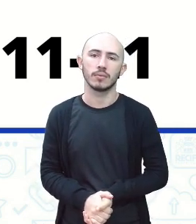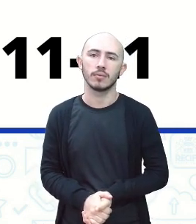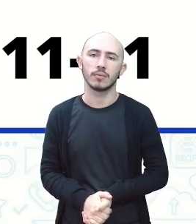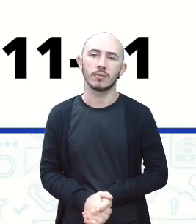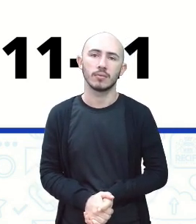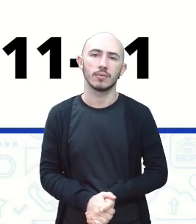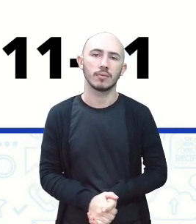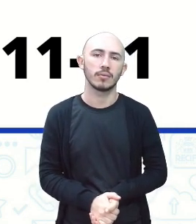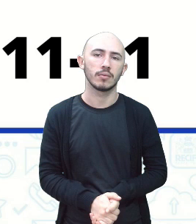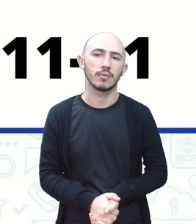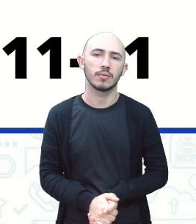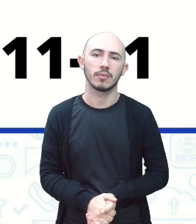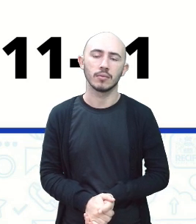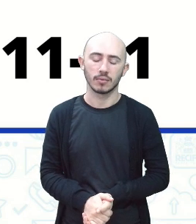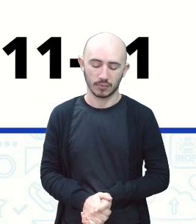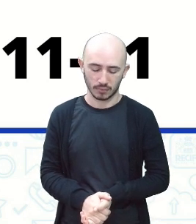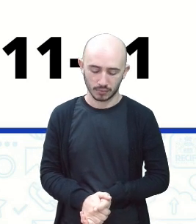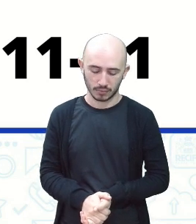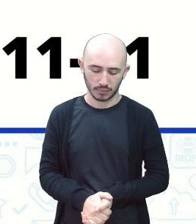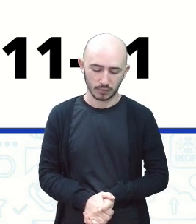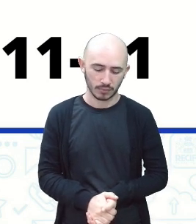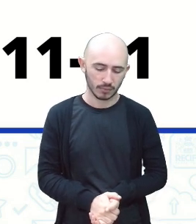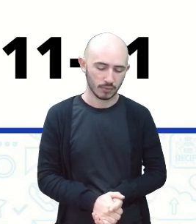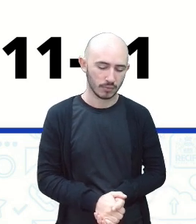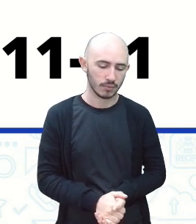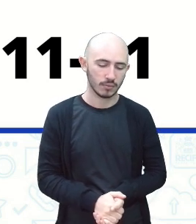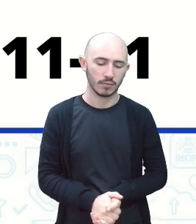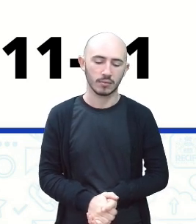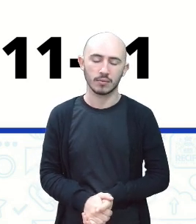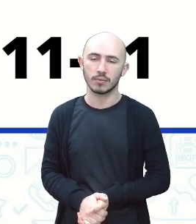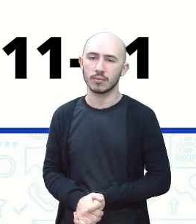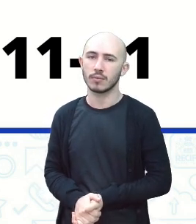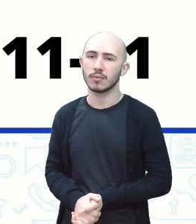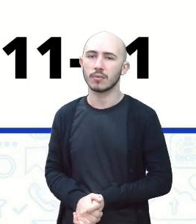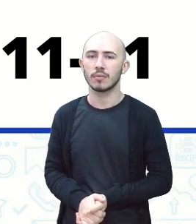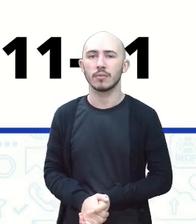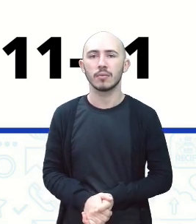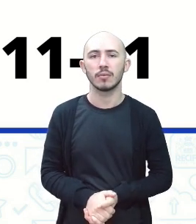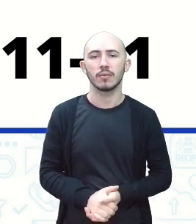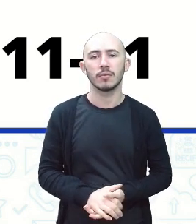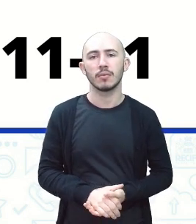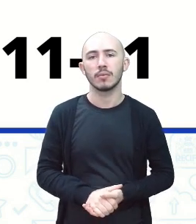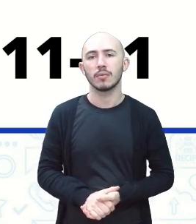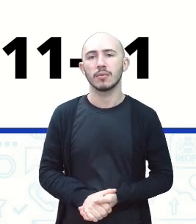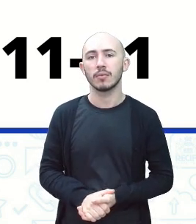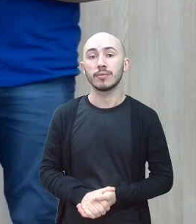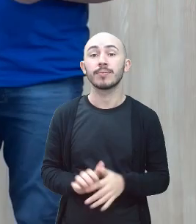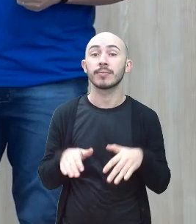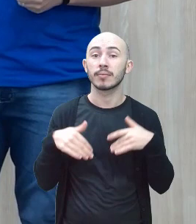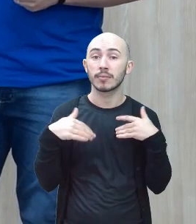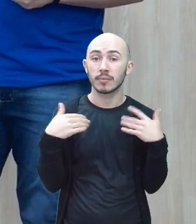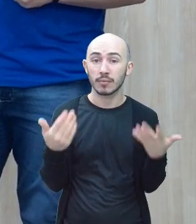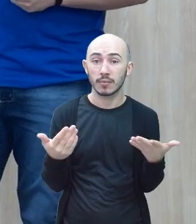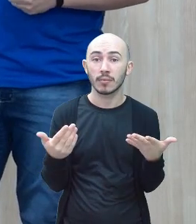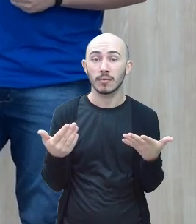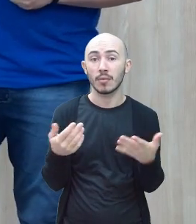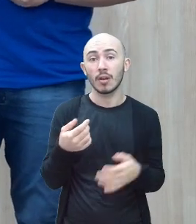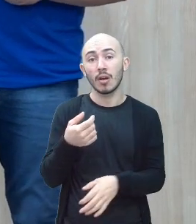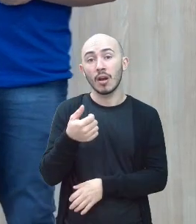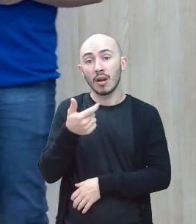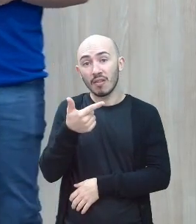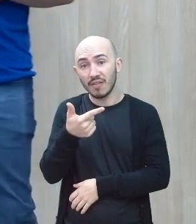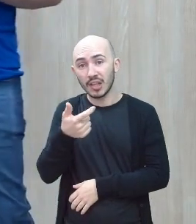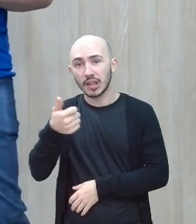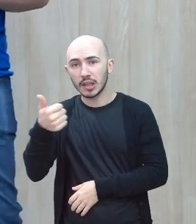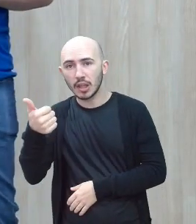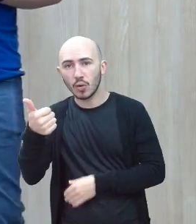19, 19, 20, 20, 21. 21. Pessoal, a partir do 21,